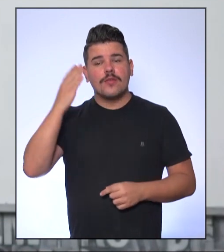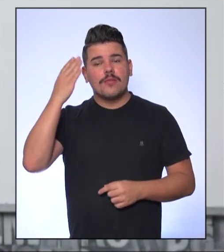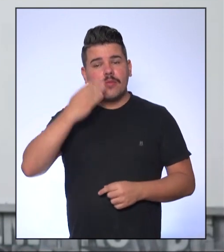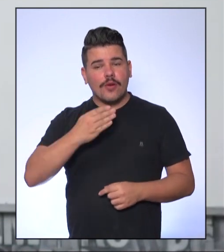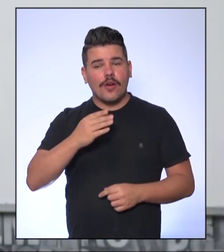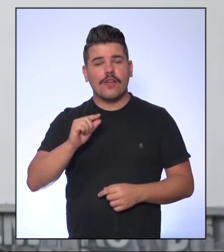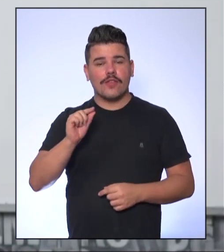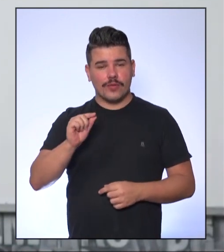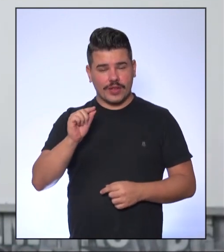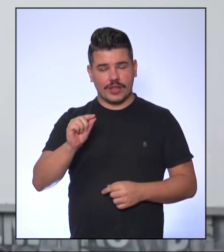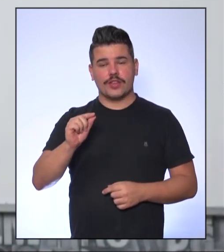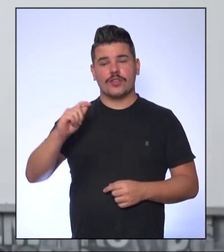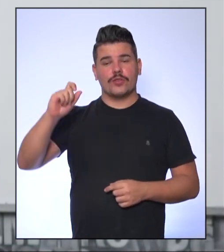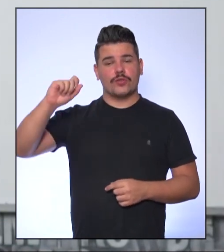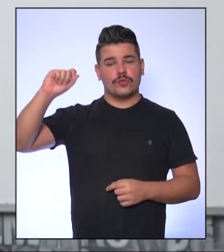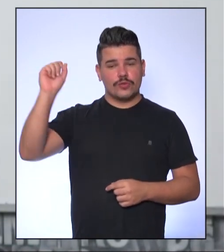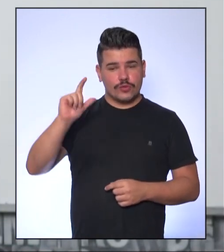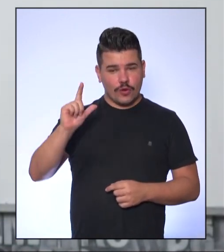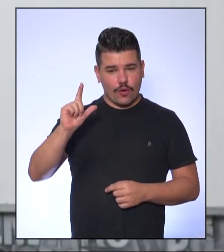do Sol